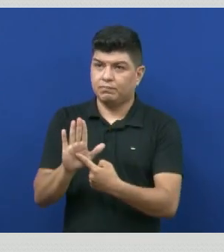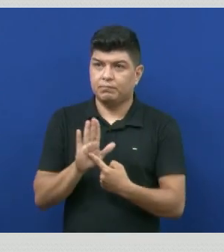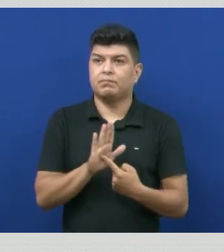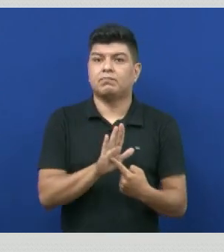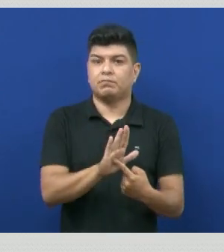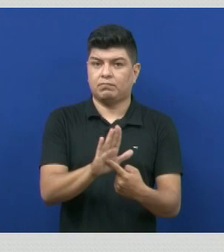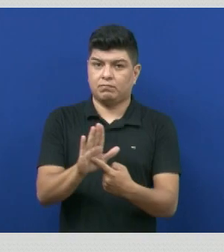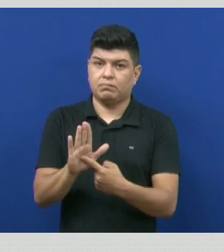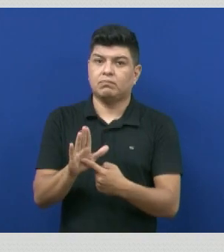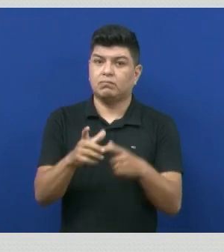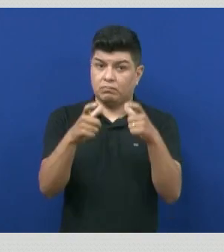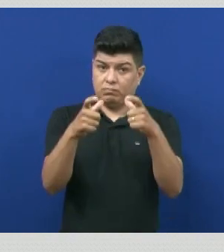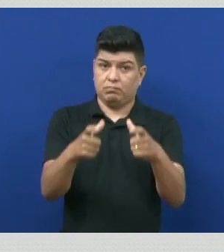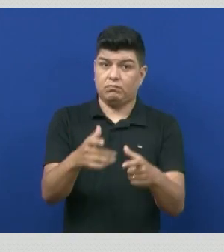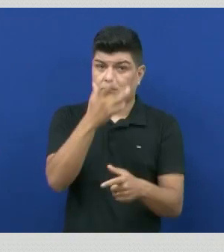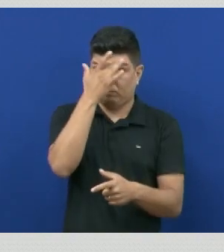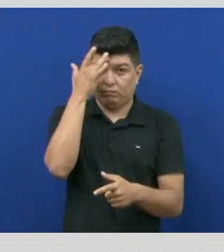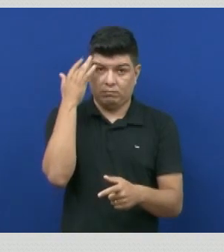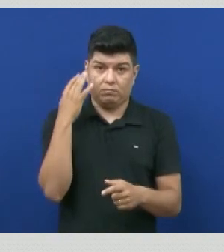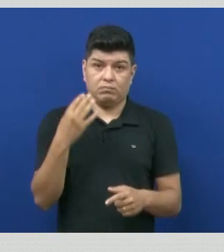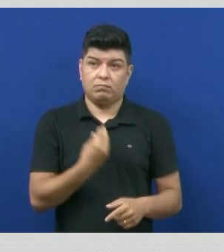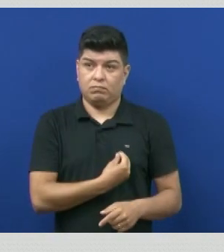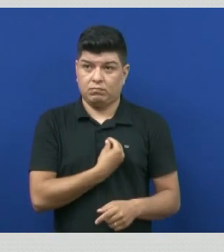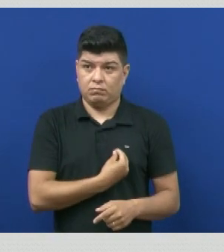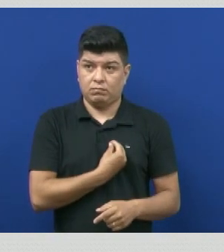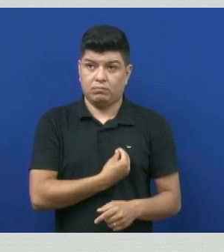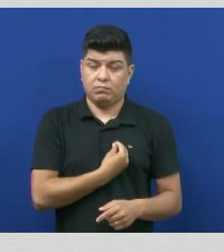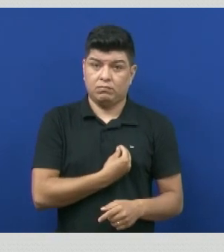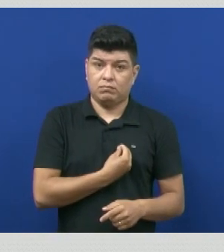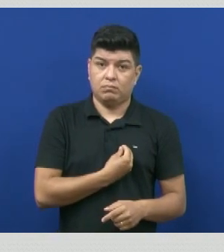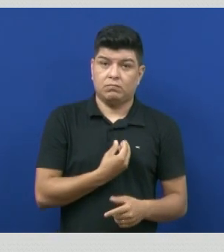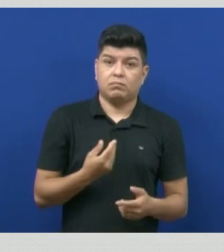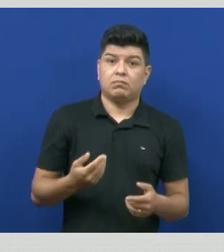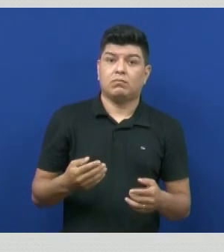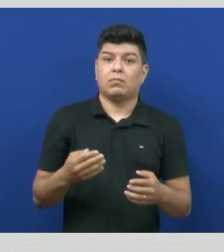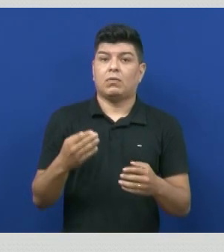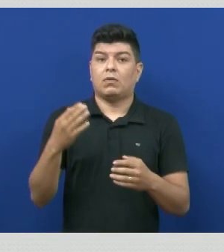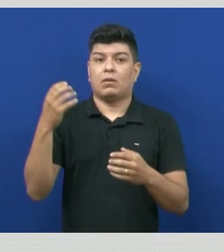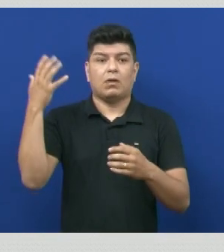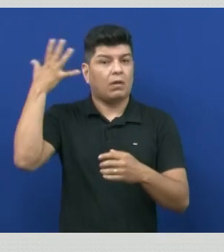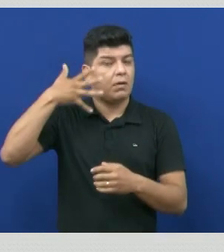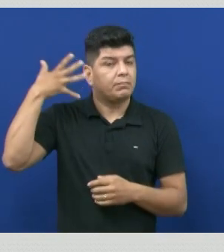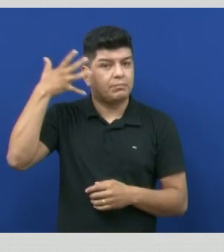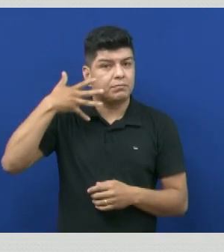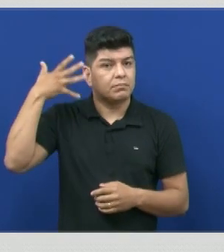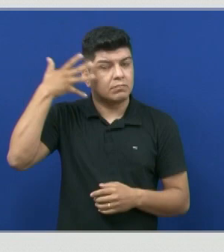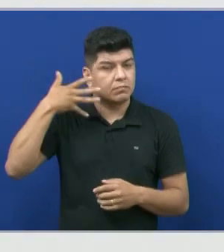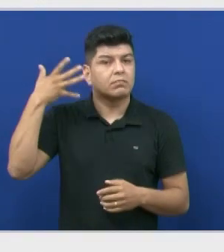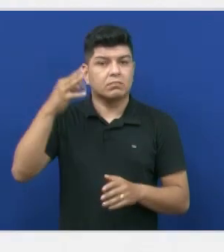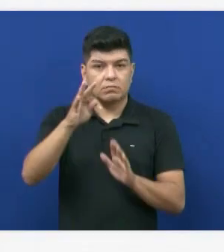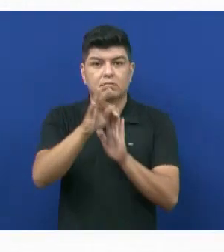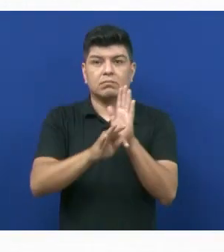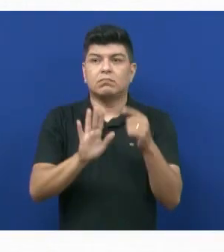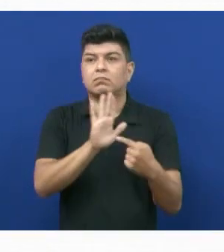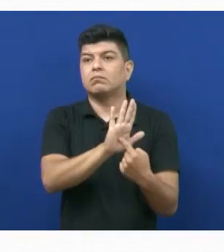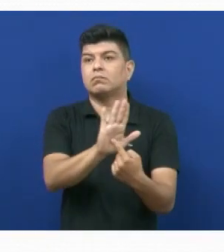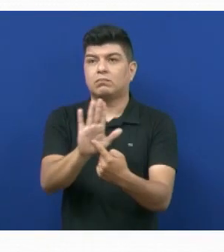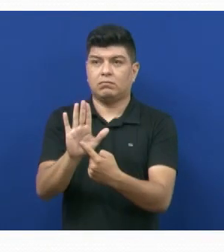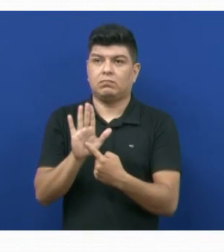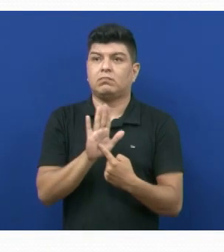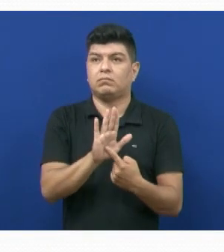exposto nesse museu para as pessoas que estão visitando. E as palestras são textos